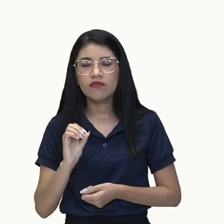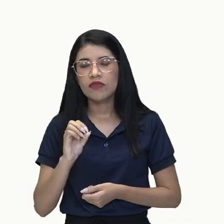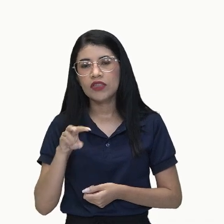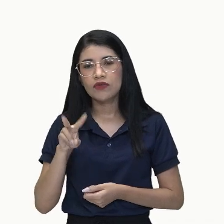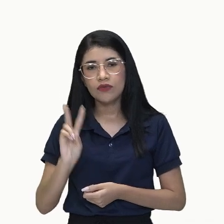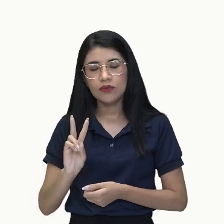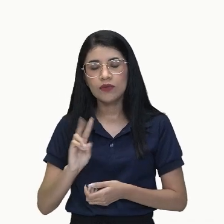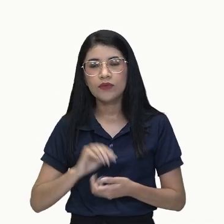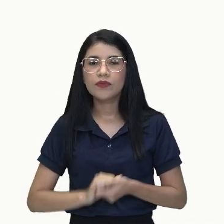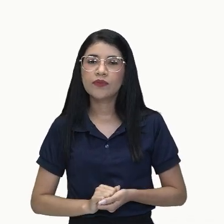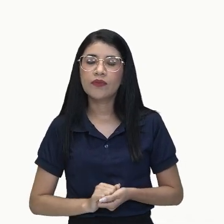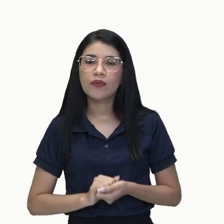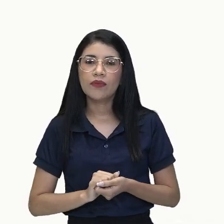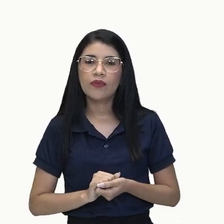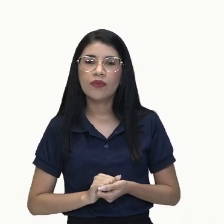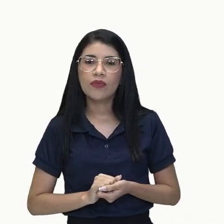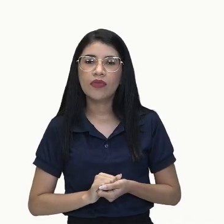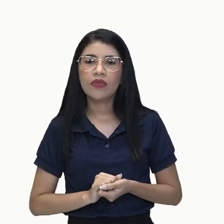volts, de